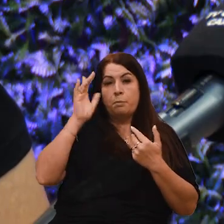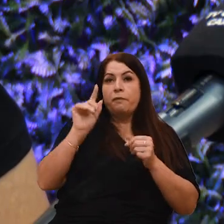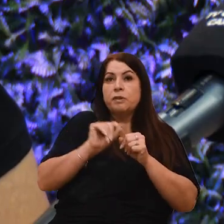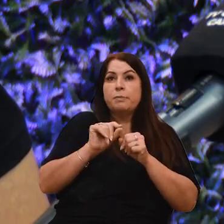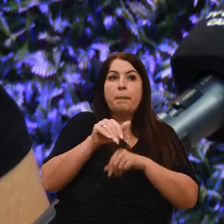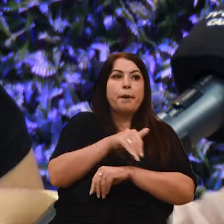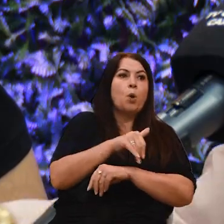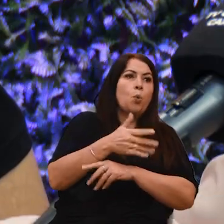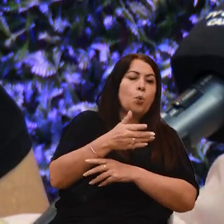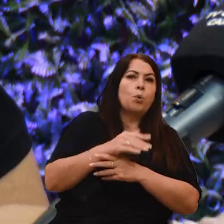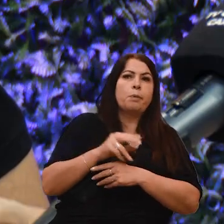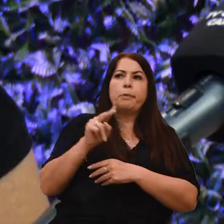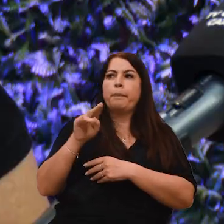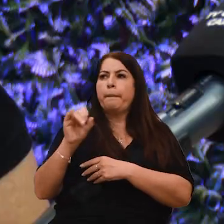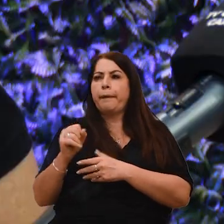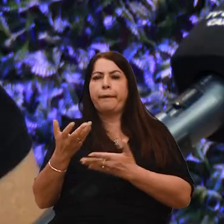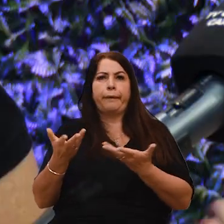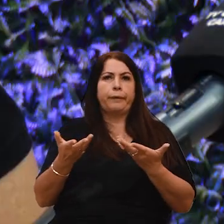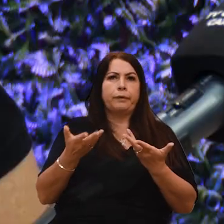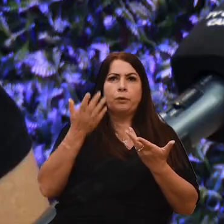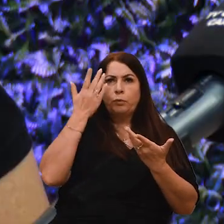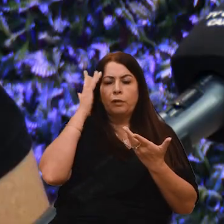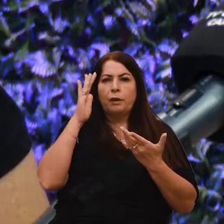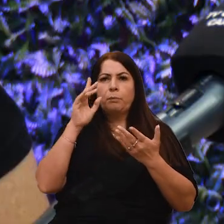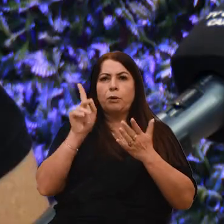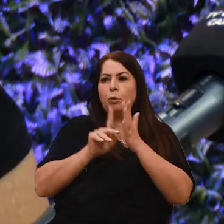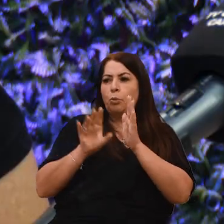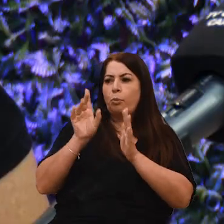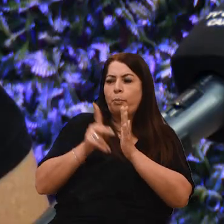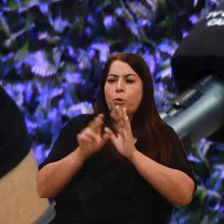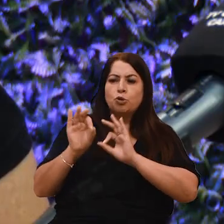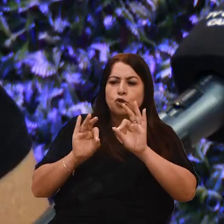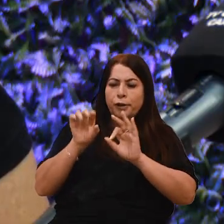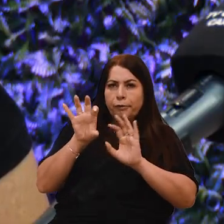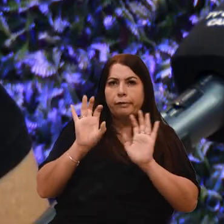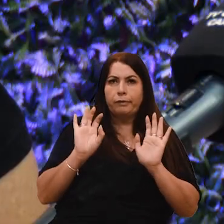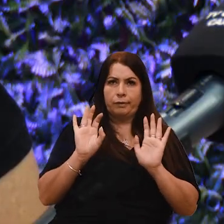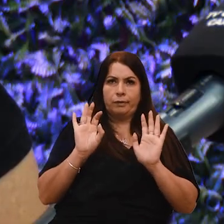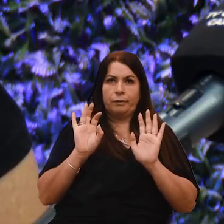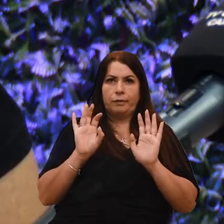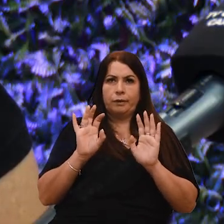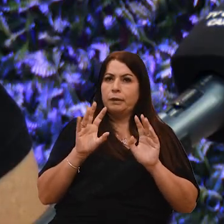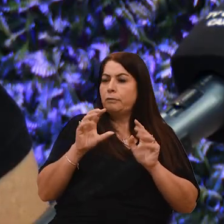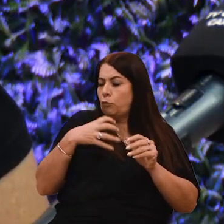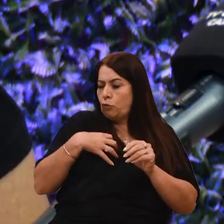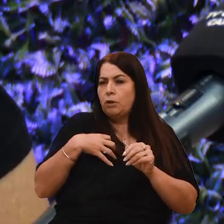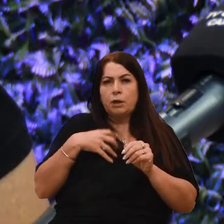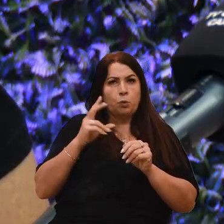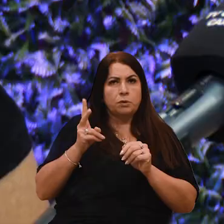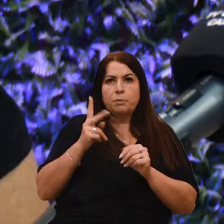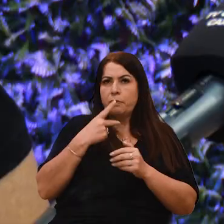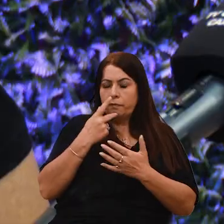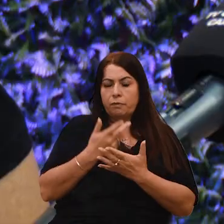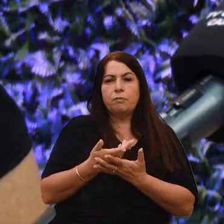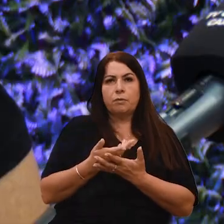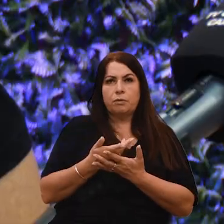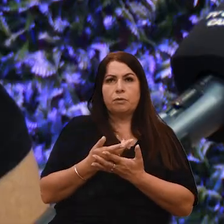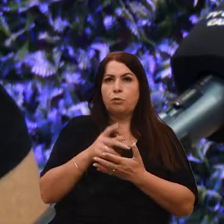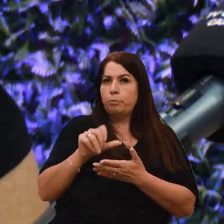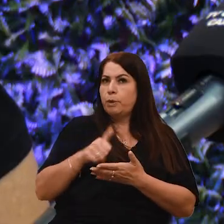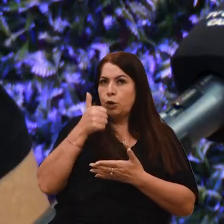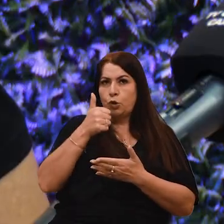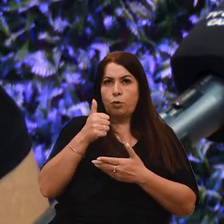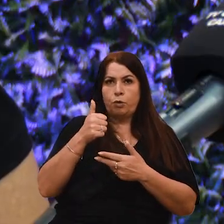Minha rua lá, minha UBS, ou quem sabe um projeto assim. E a gente dá um jeito. Eu sempre digo, o